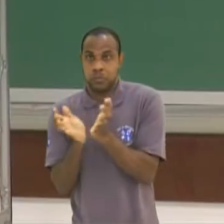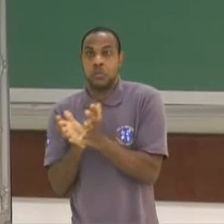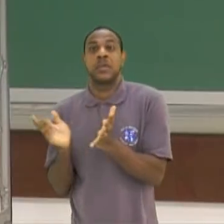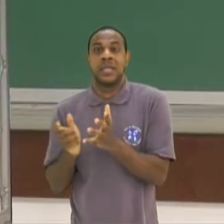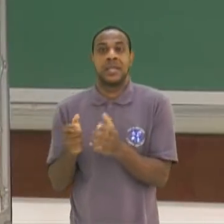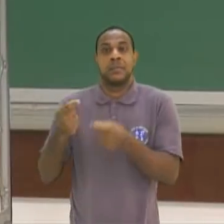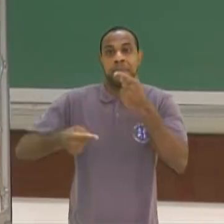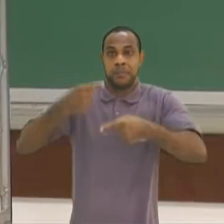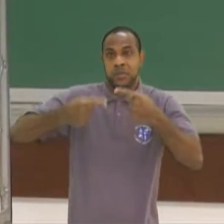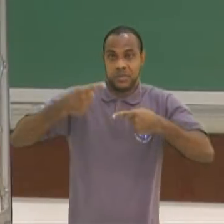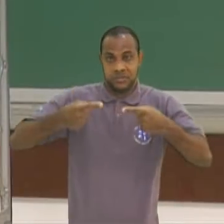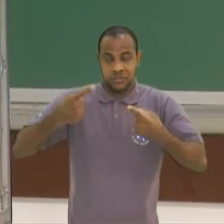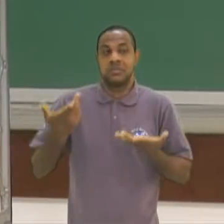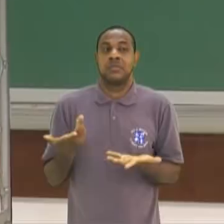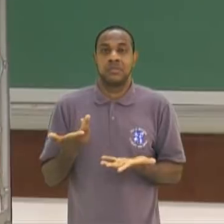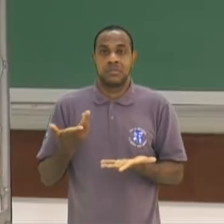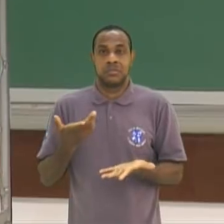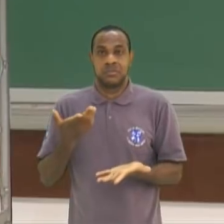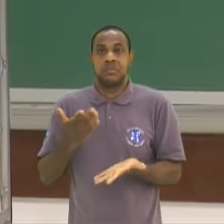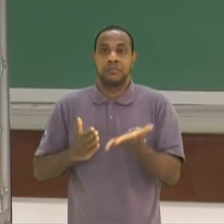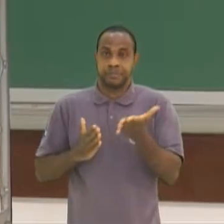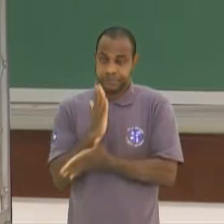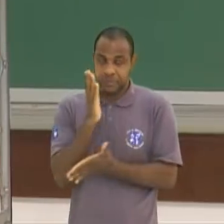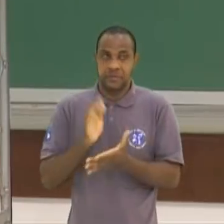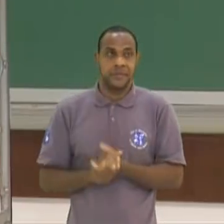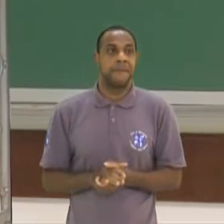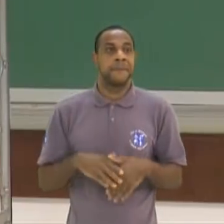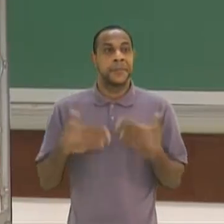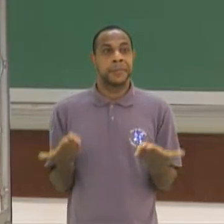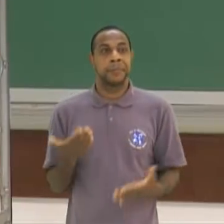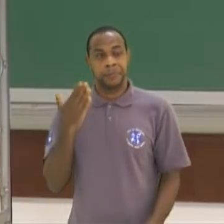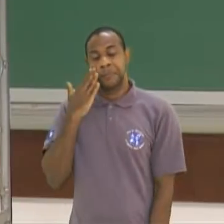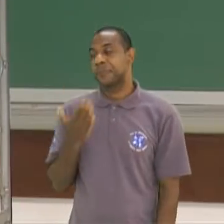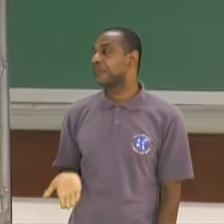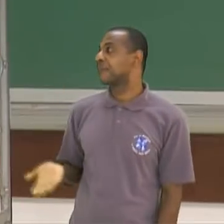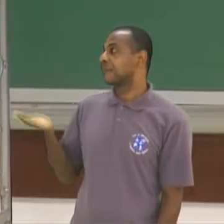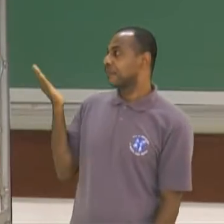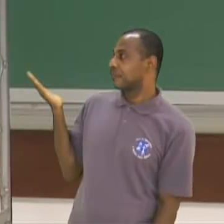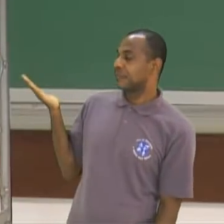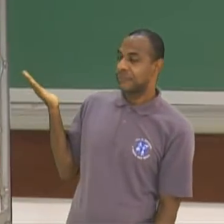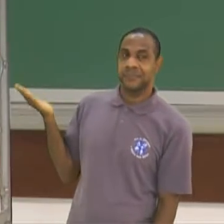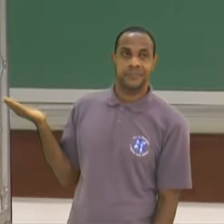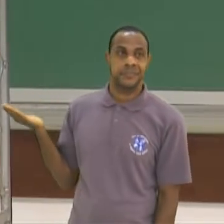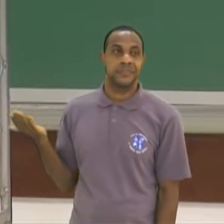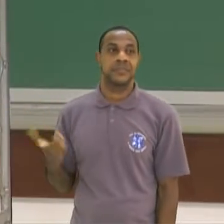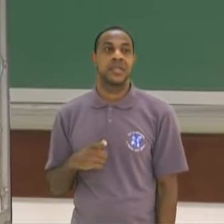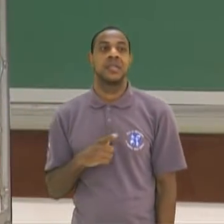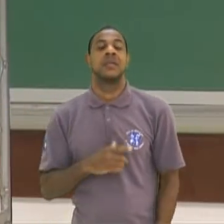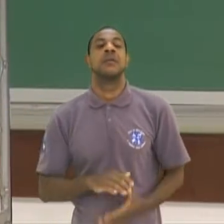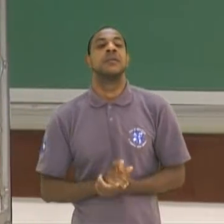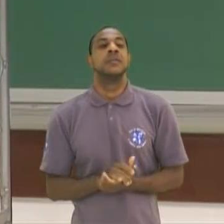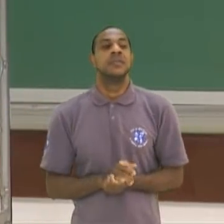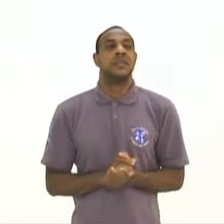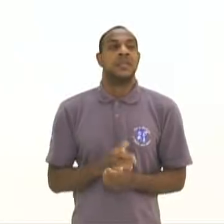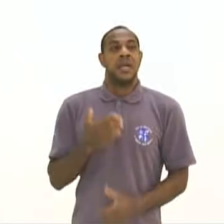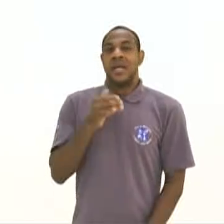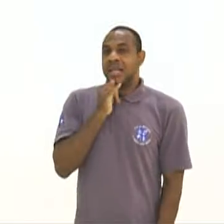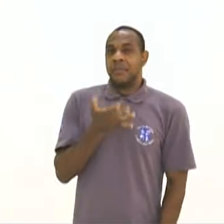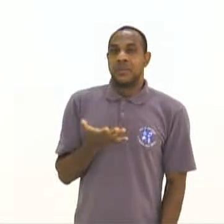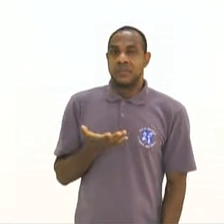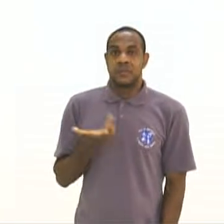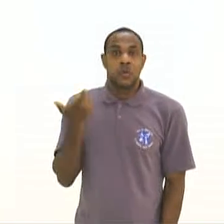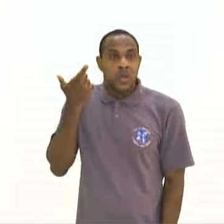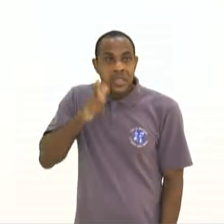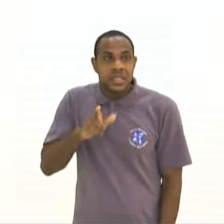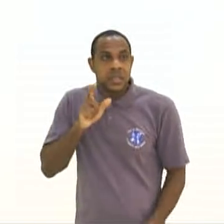A oposição venceu as eleições para governador em estados importantes do Brasil, como São Paulo,